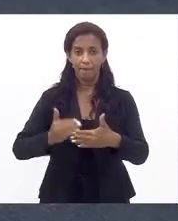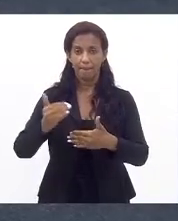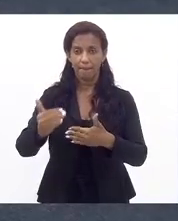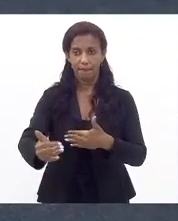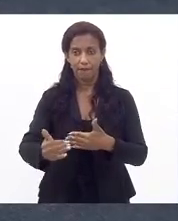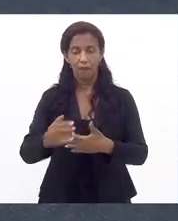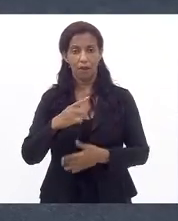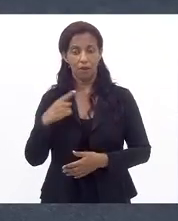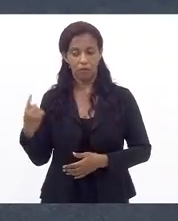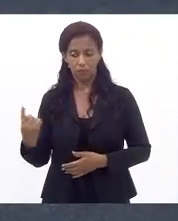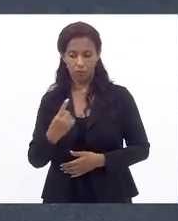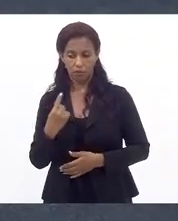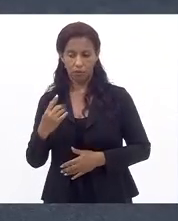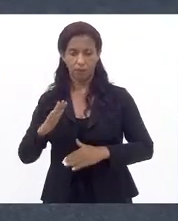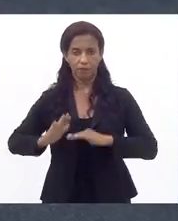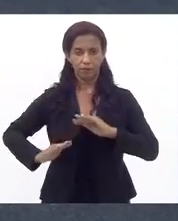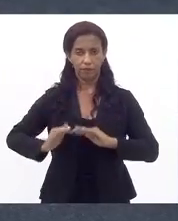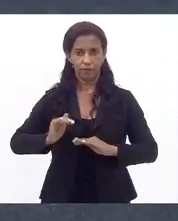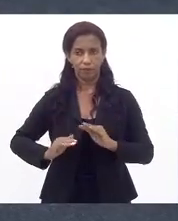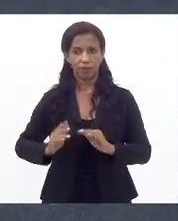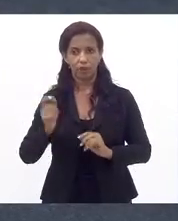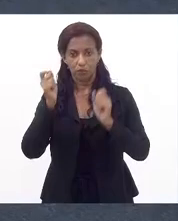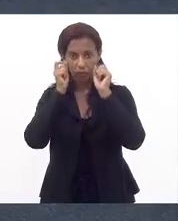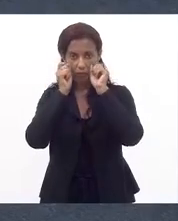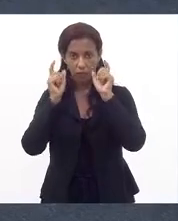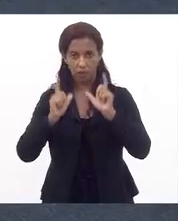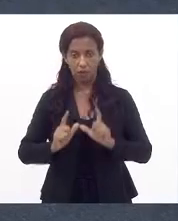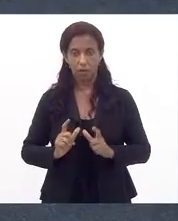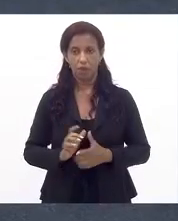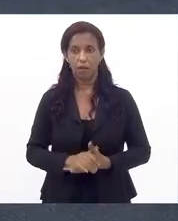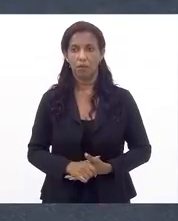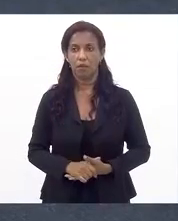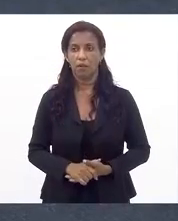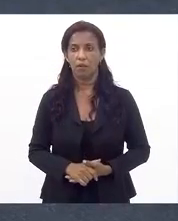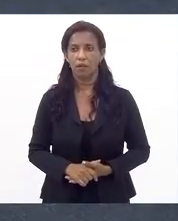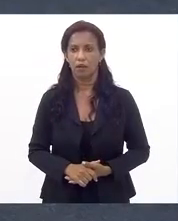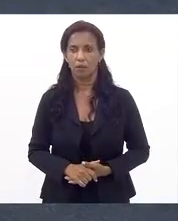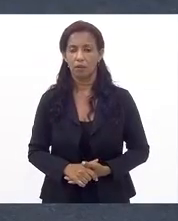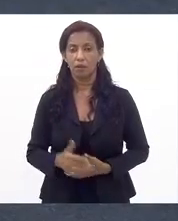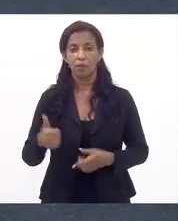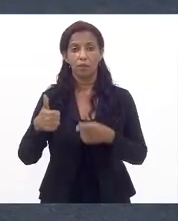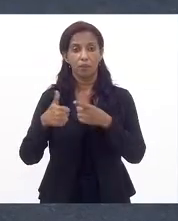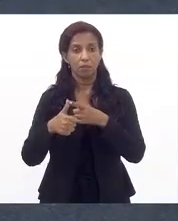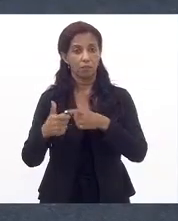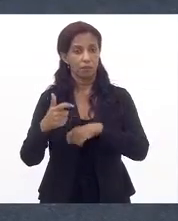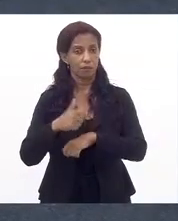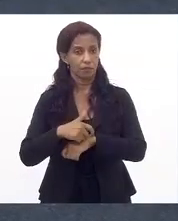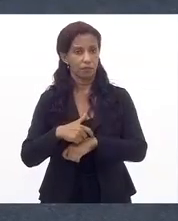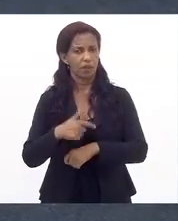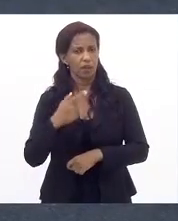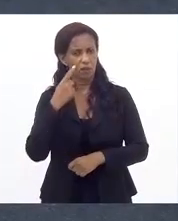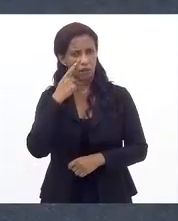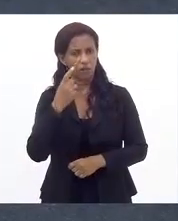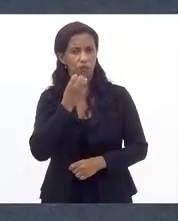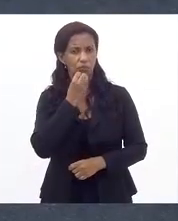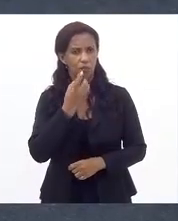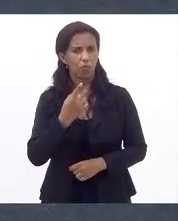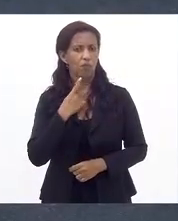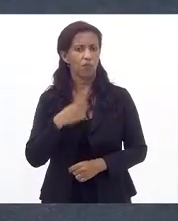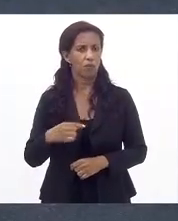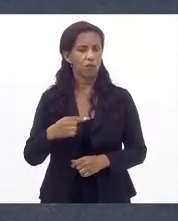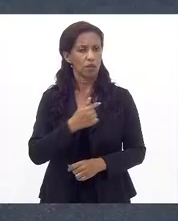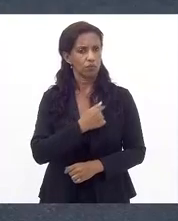ao nosso caso especificamente é só vou alertar aqui eu tô desde o primeiro momento eu tenho visto uma boa vontade do governo